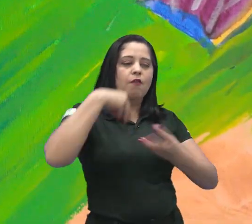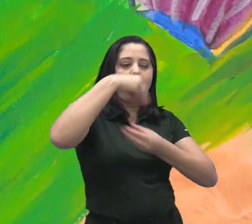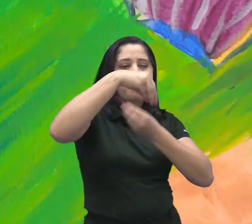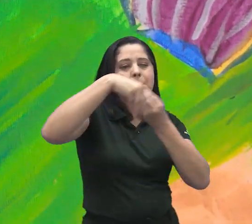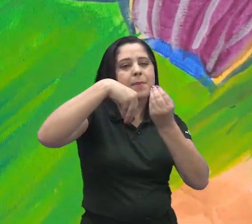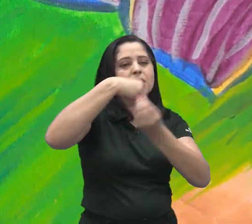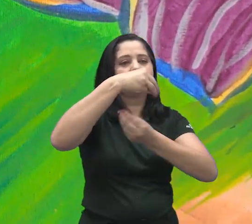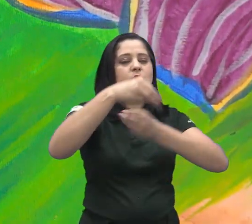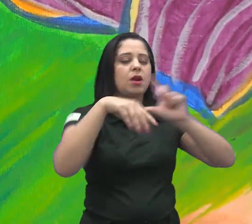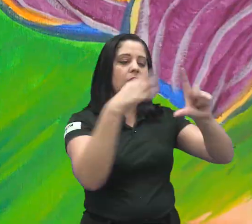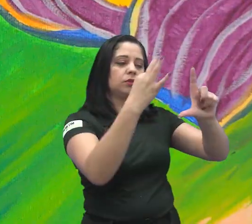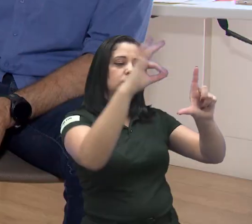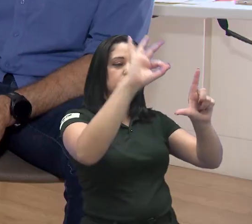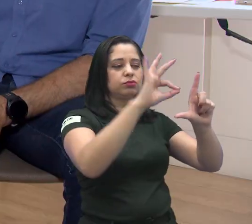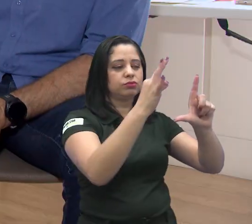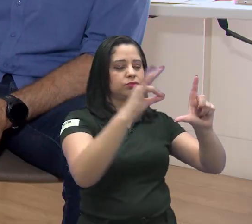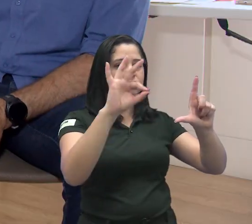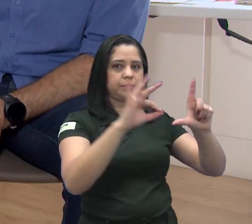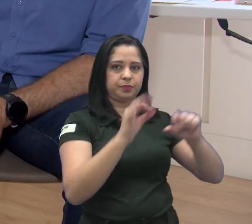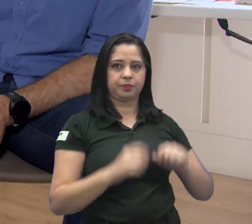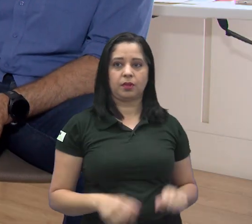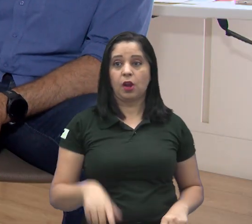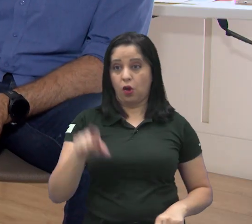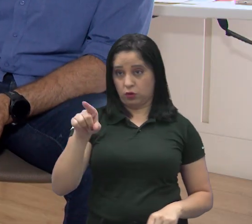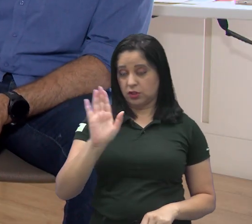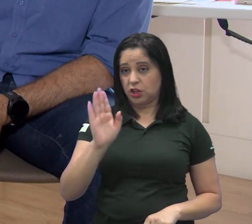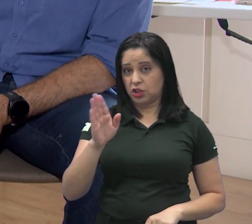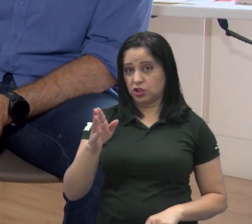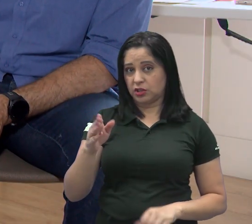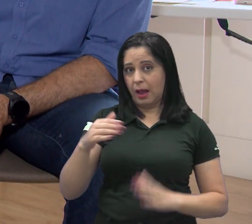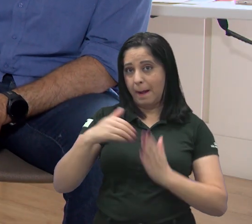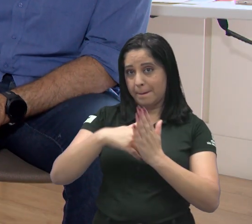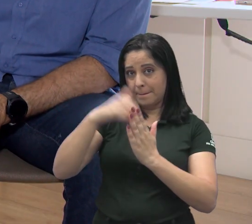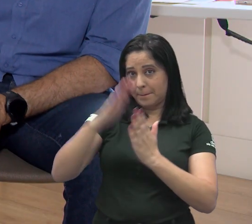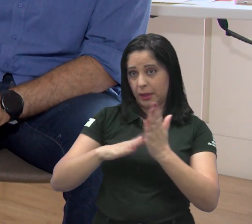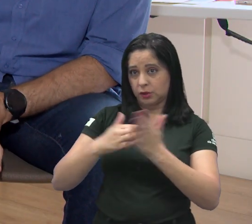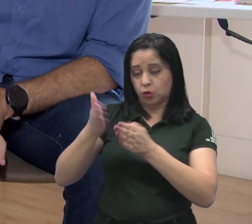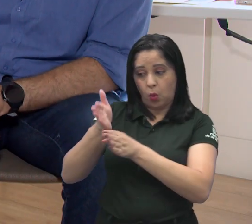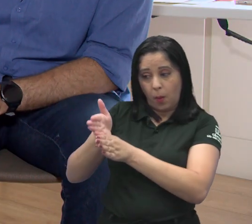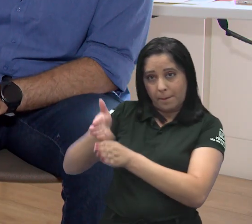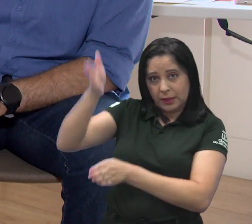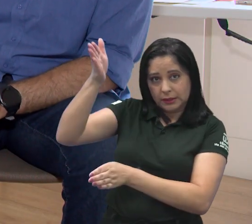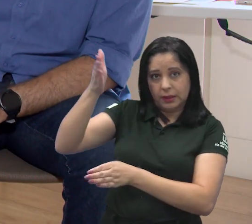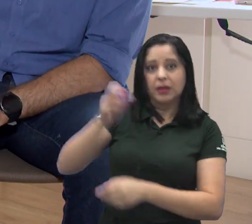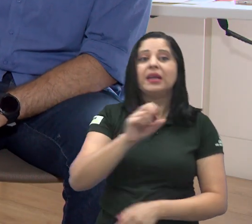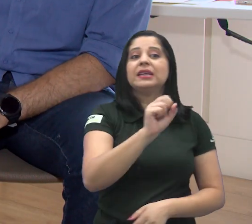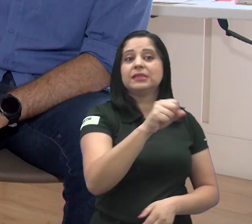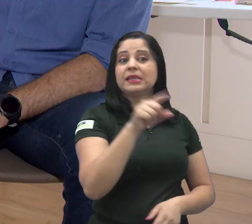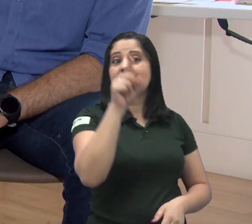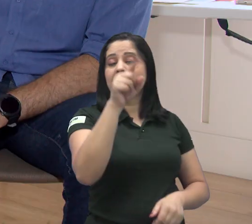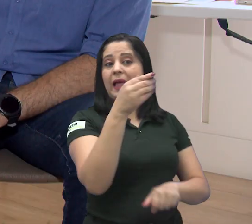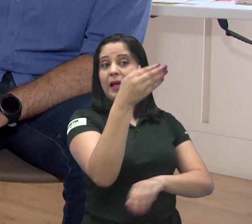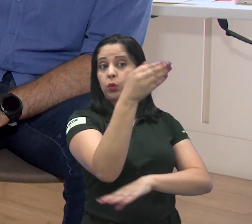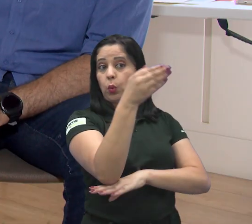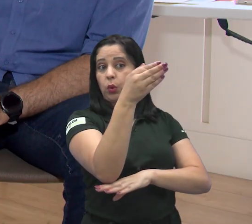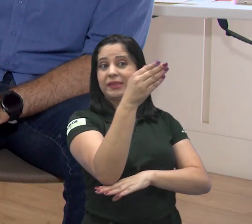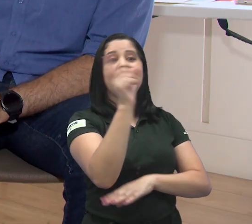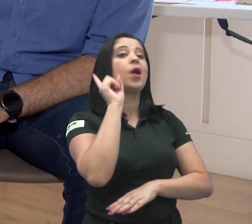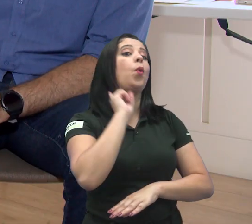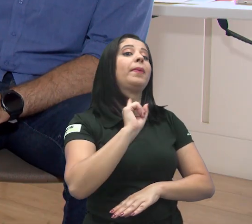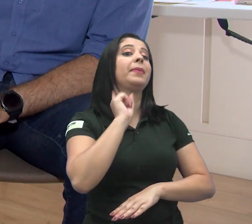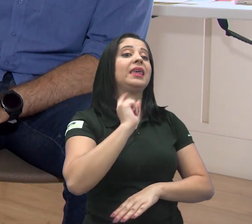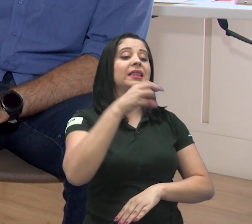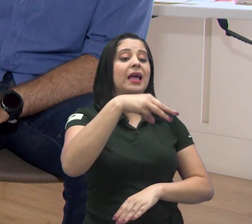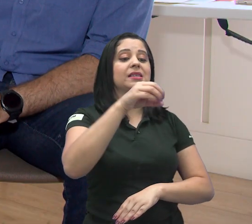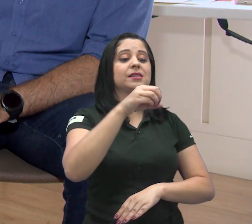isso e vou buscando. Você pintou murais também, né? Você falou da questão de um hotel que você pintou. Um hotel em Monte Verde. Isso. E aí como é